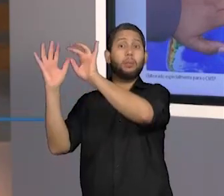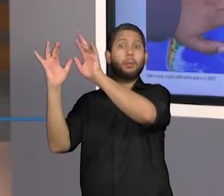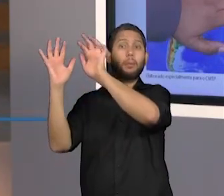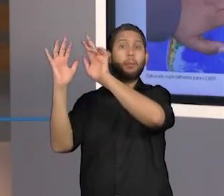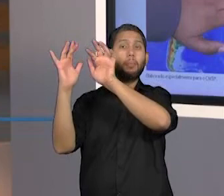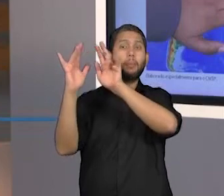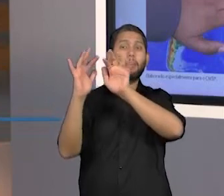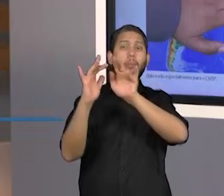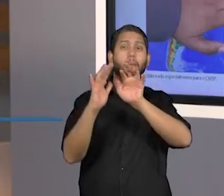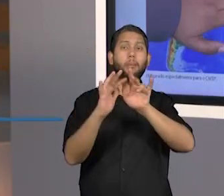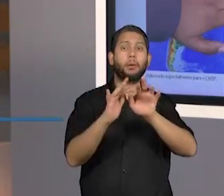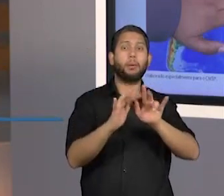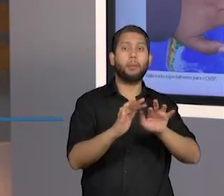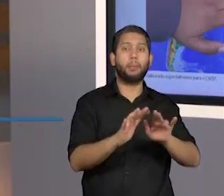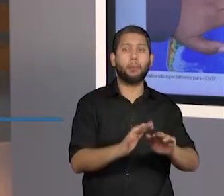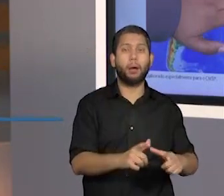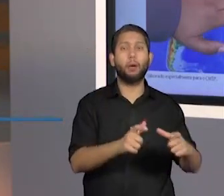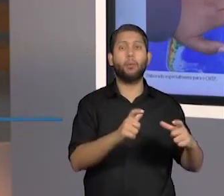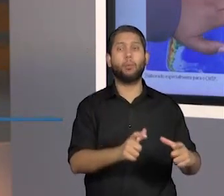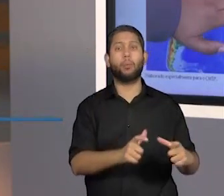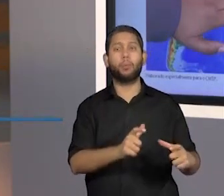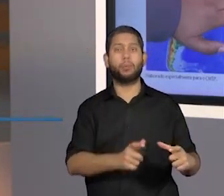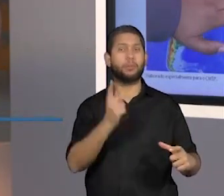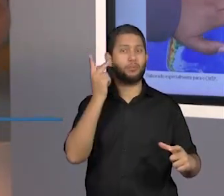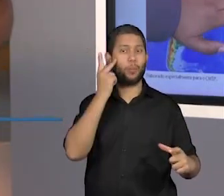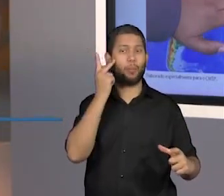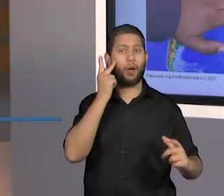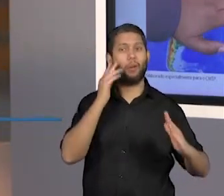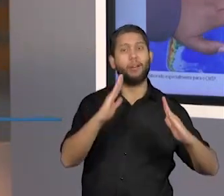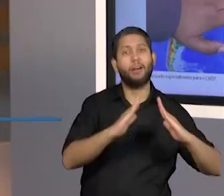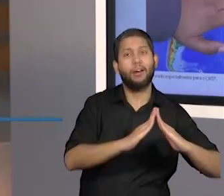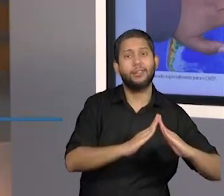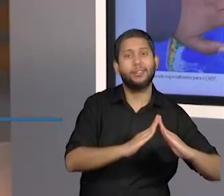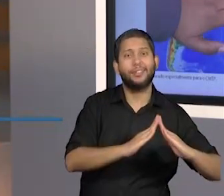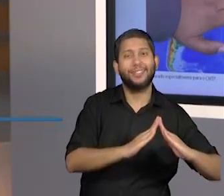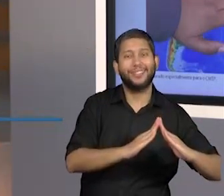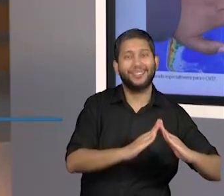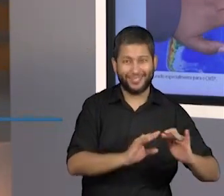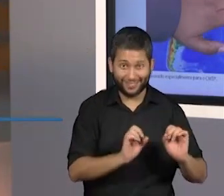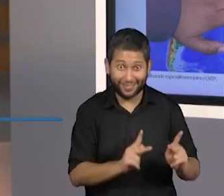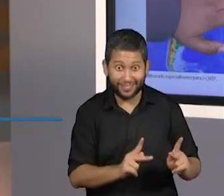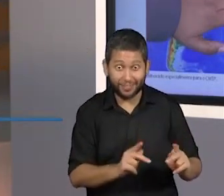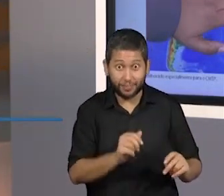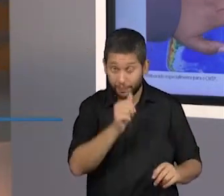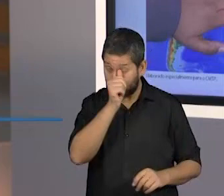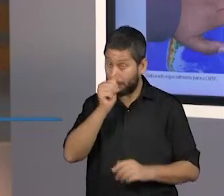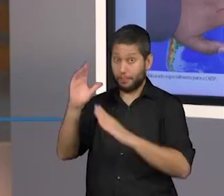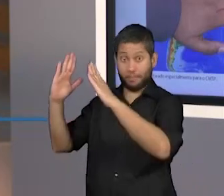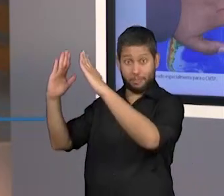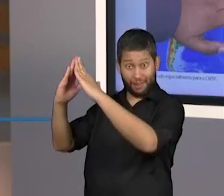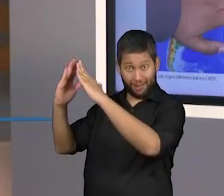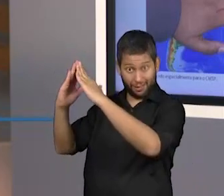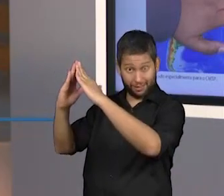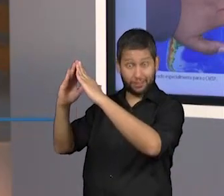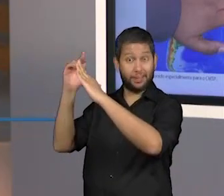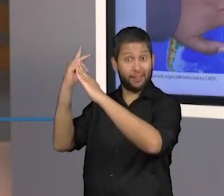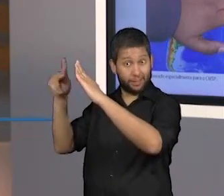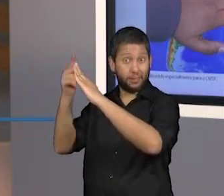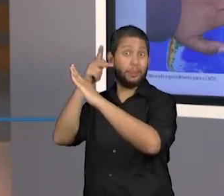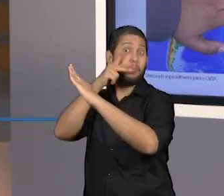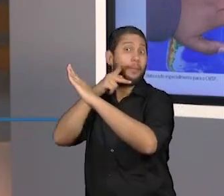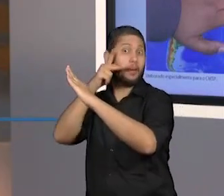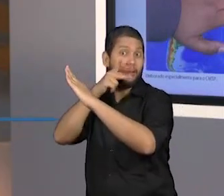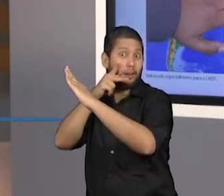pessoa saiu de um lugar, foi para um outro e fixou moradia. Então, pensa só.